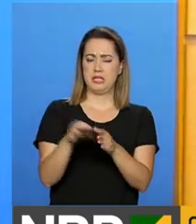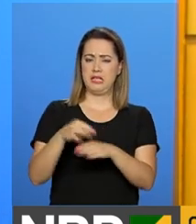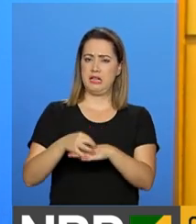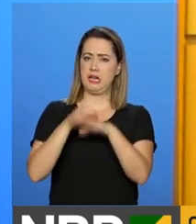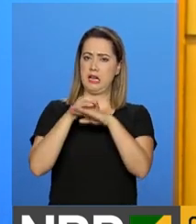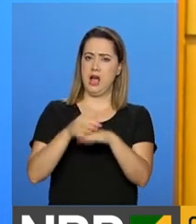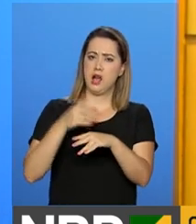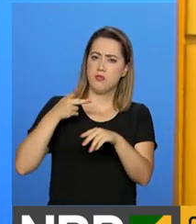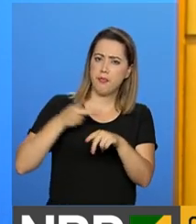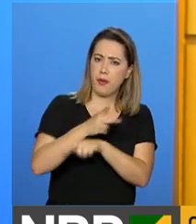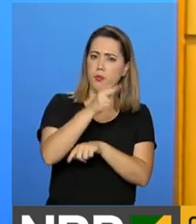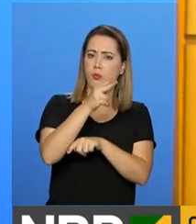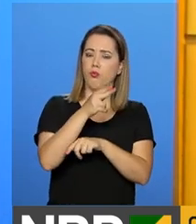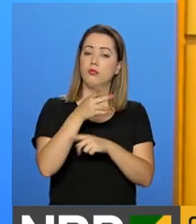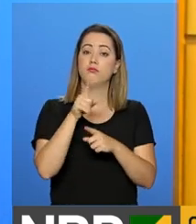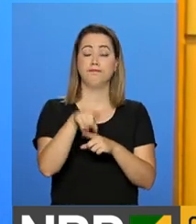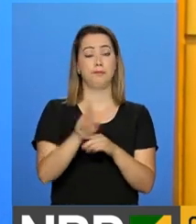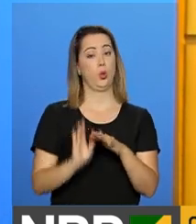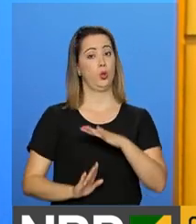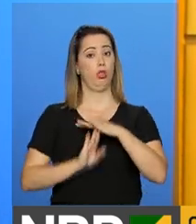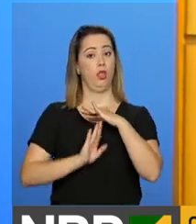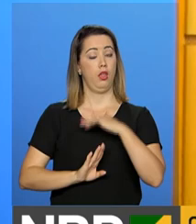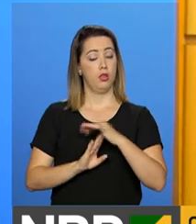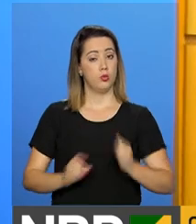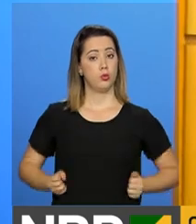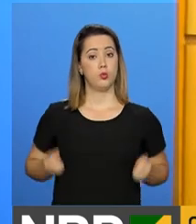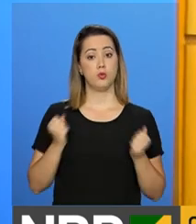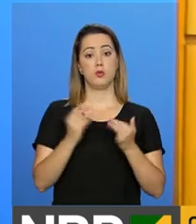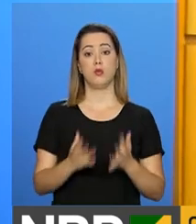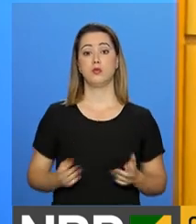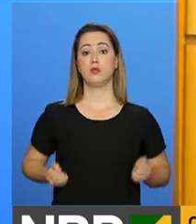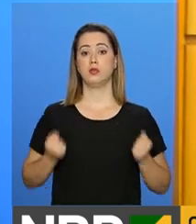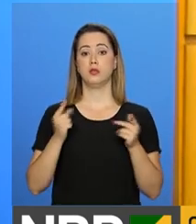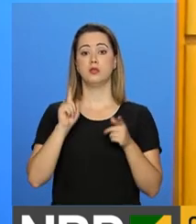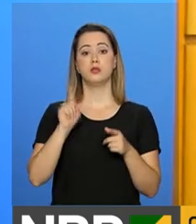por exemplo, que foi uma das primeiras medidas que nós tomamos,